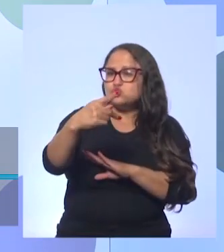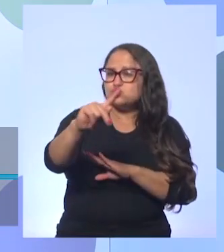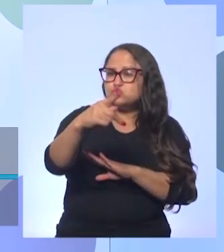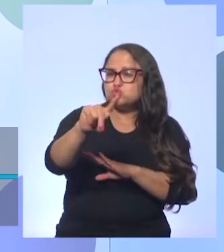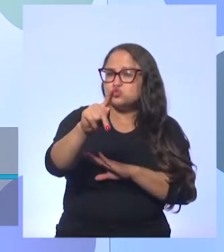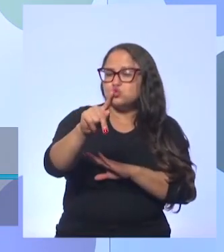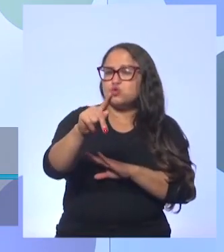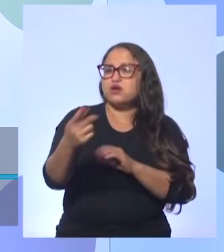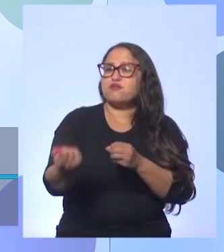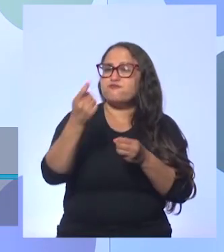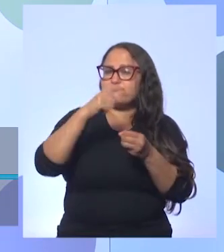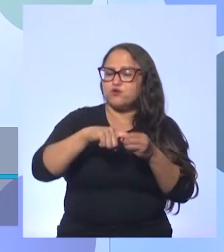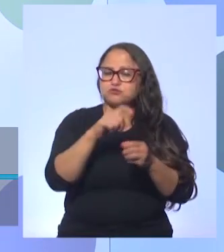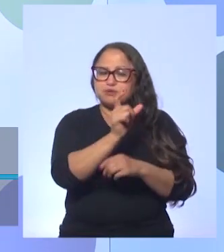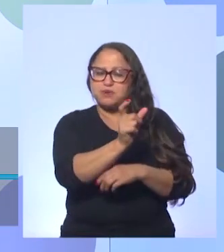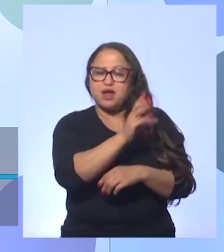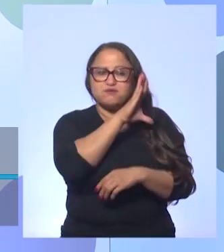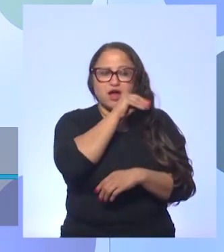retoma adolescentes,